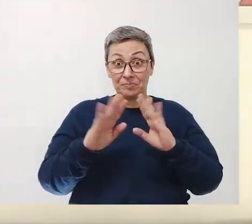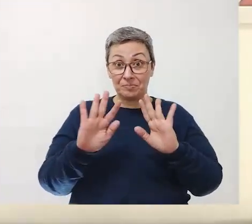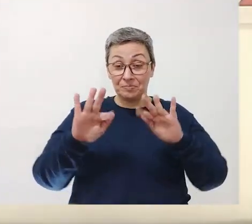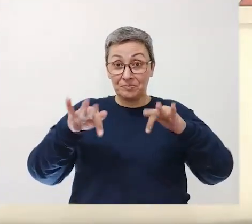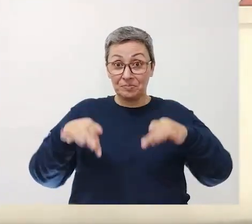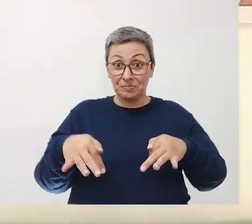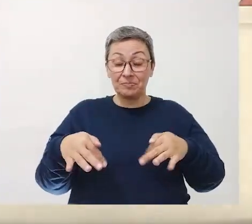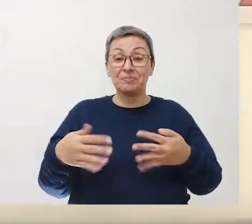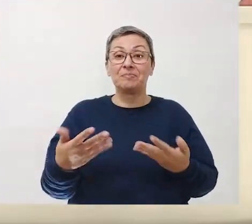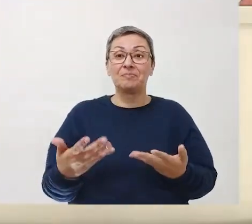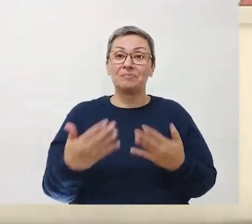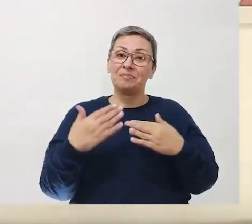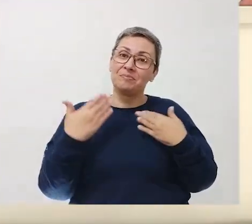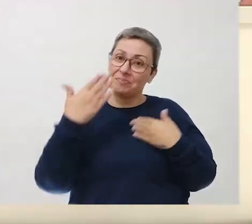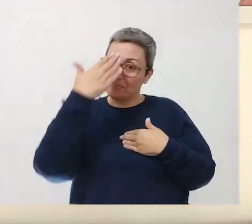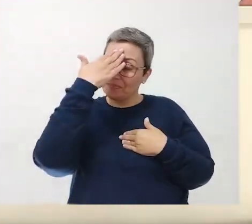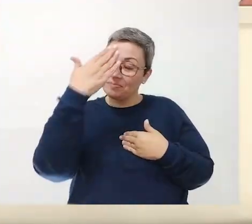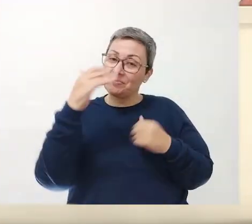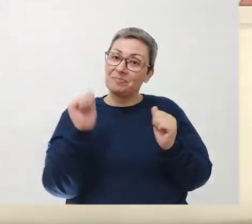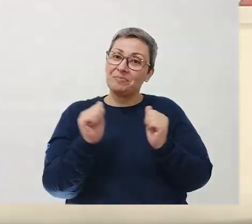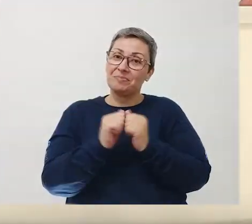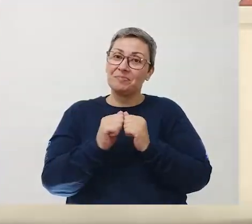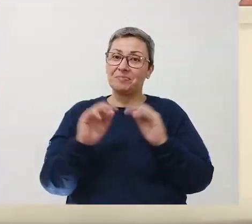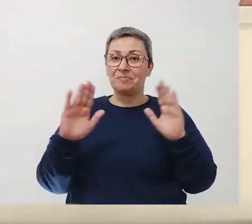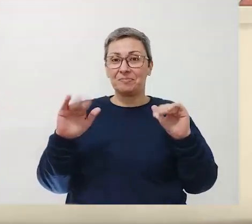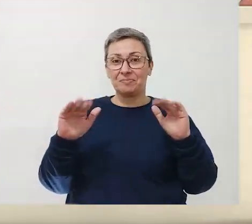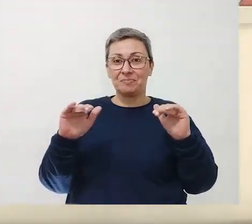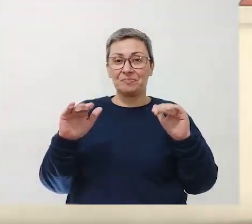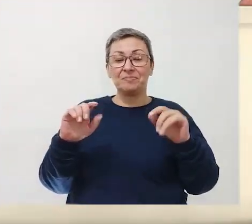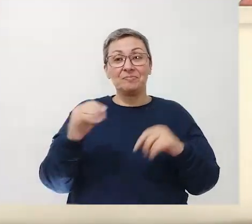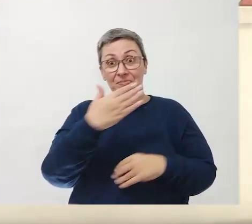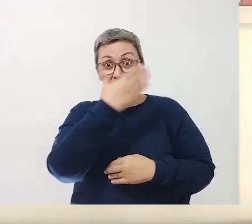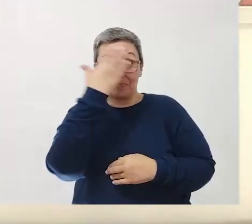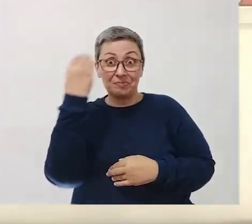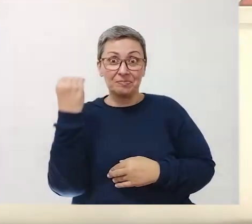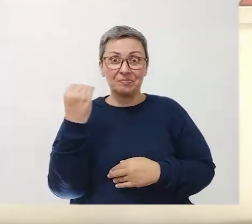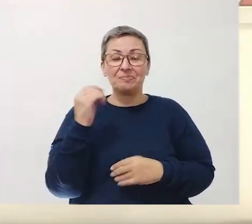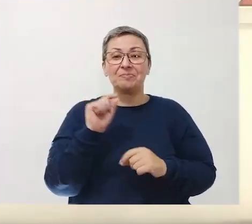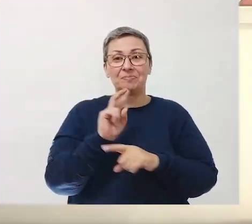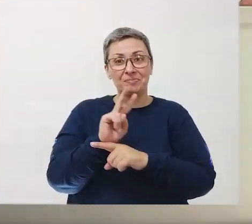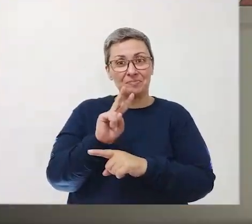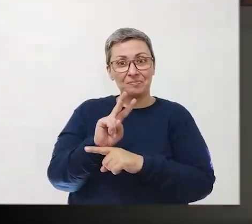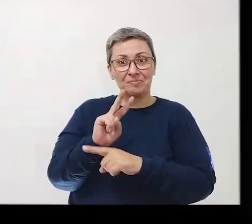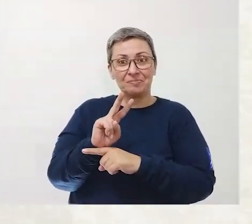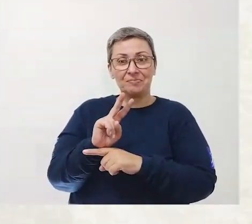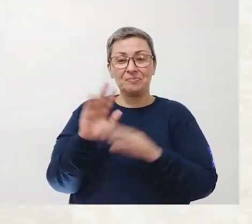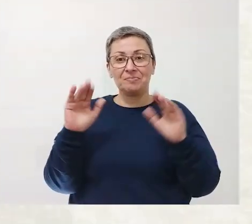companhia. Até o próximo. Não se esqueçam, cuidem-se. Tchau, tchau.